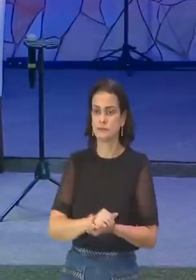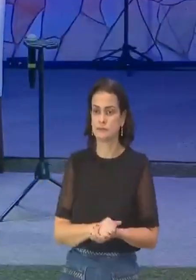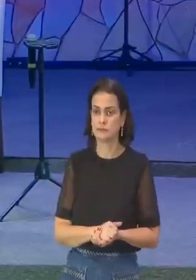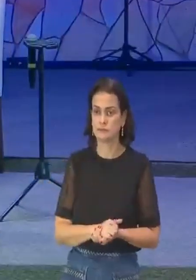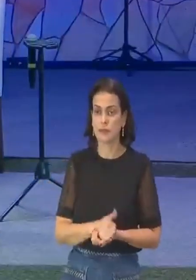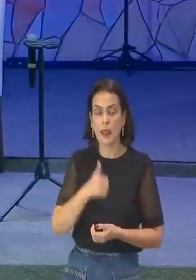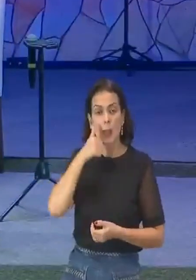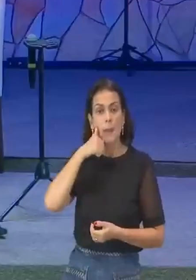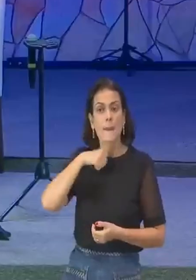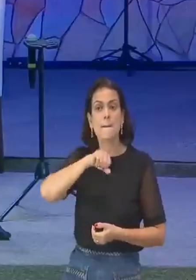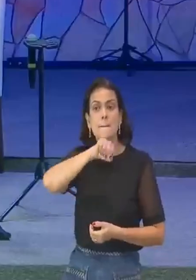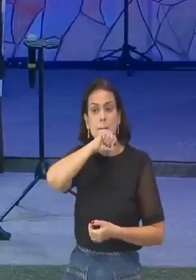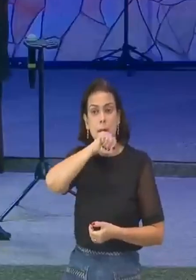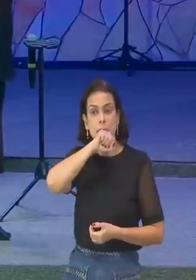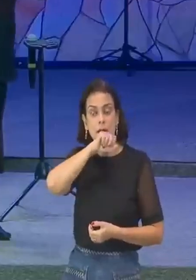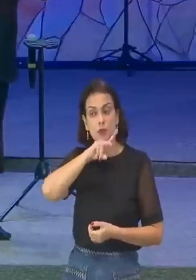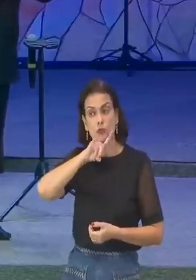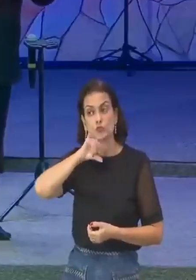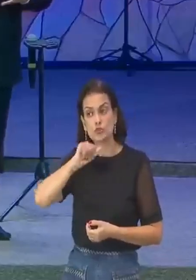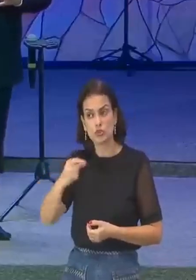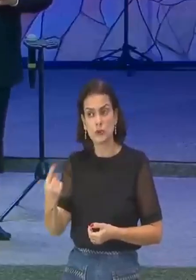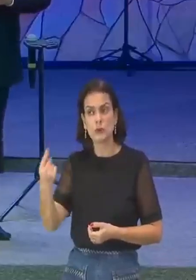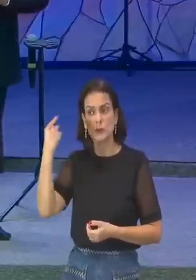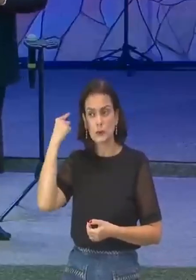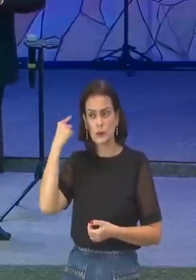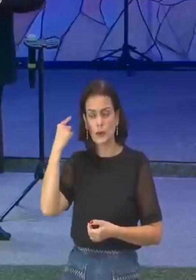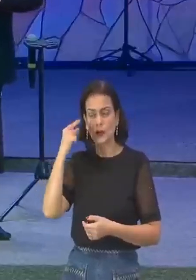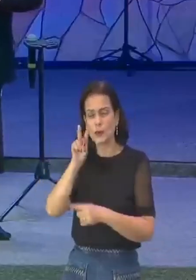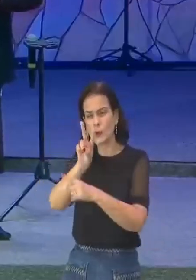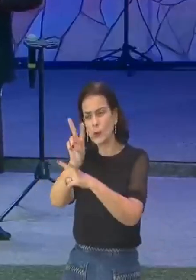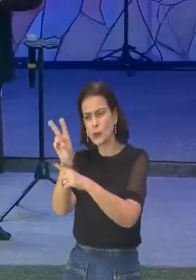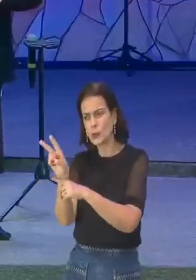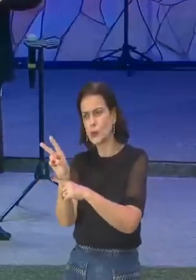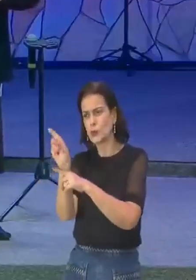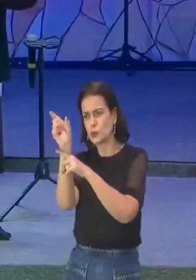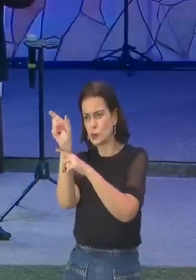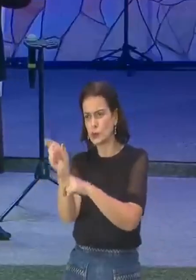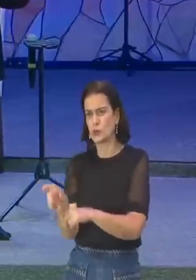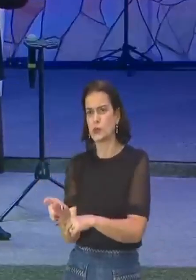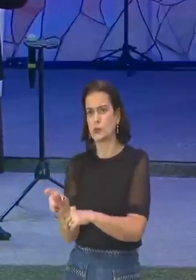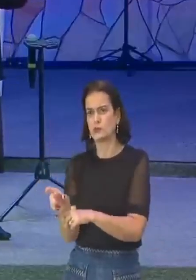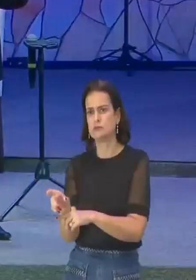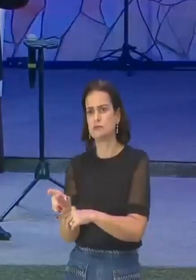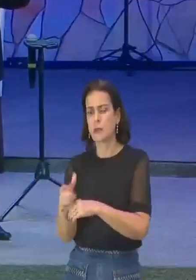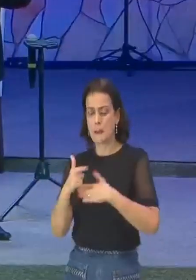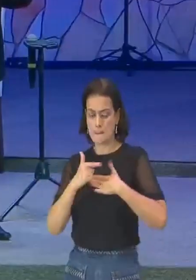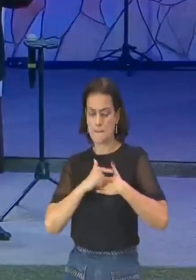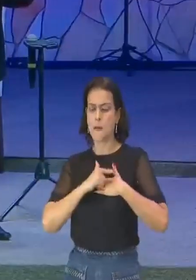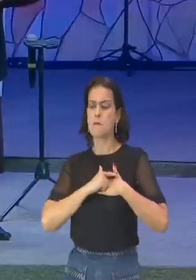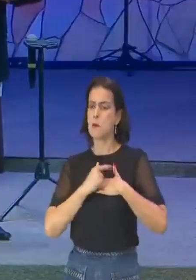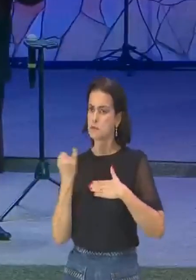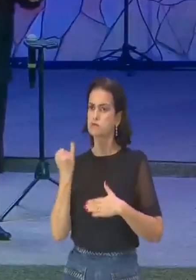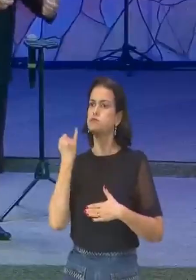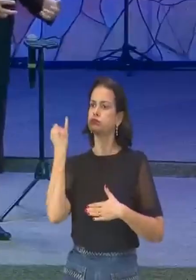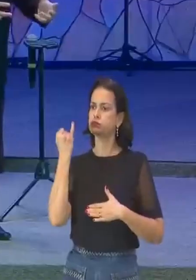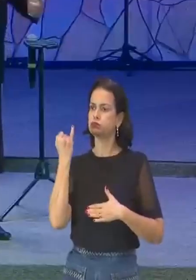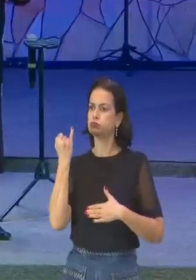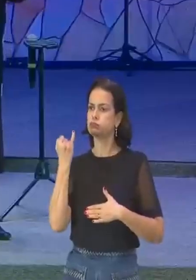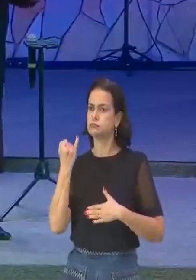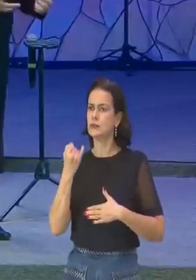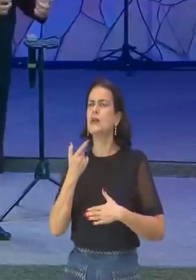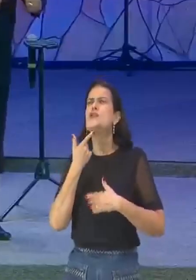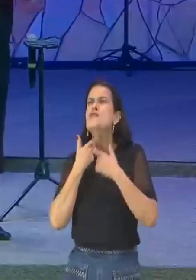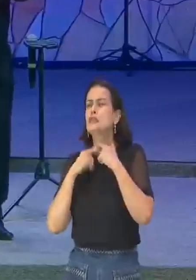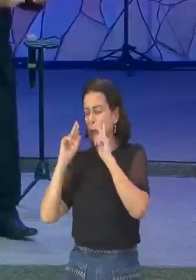Uma mãe, algum dia, te envolveu. Fez esse papel de abdicar aquilo